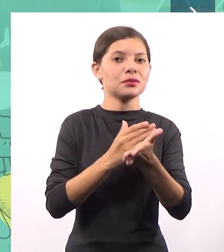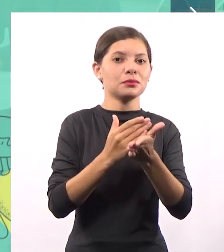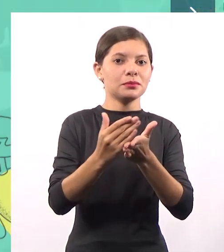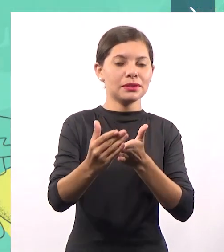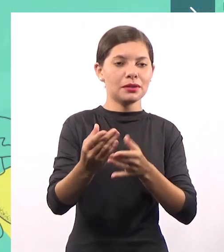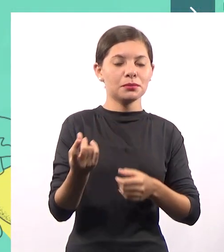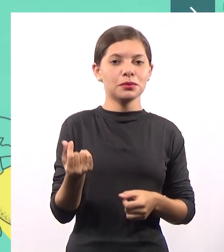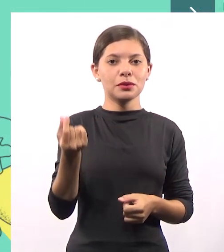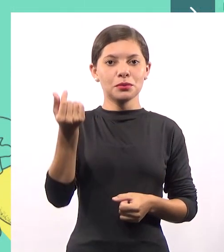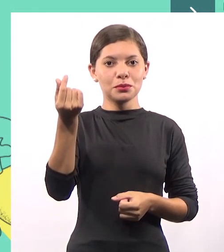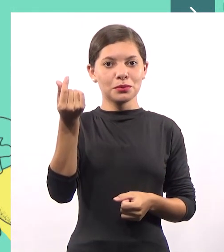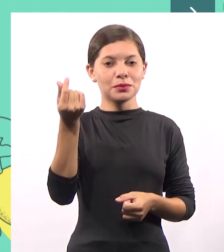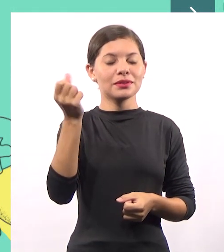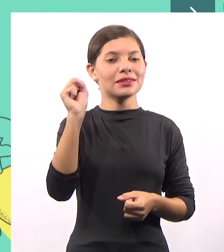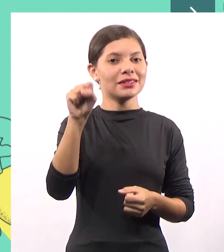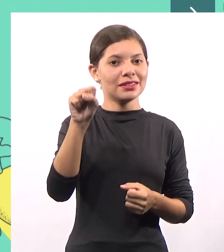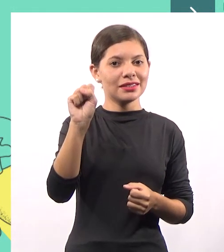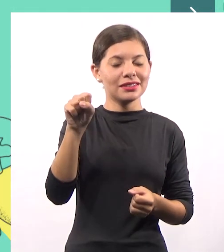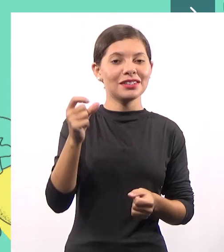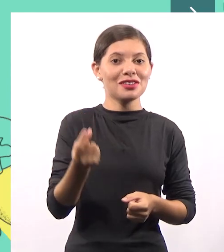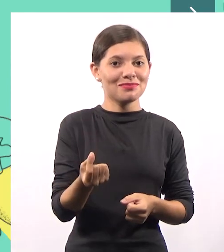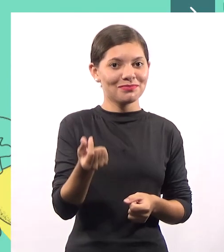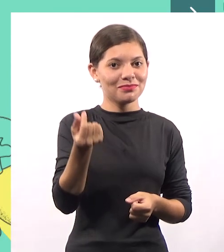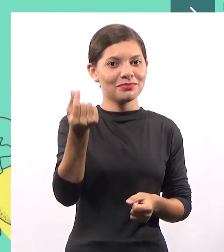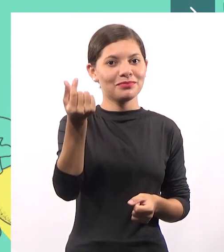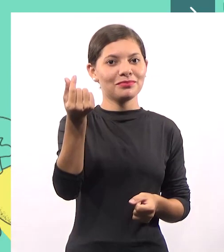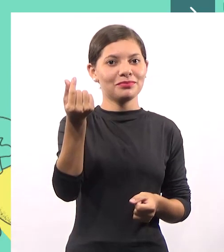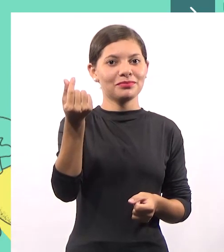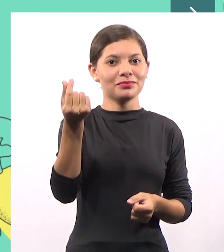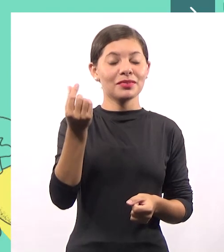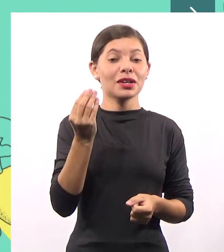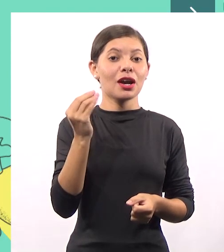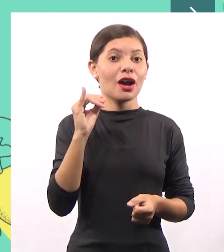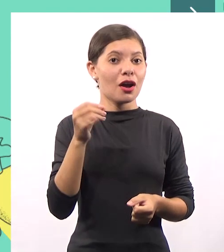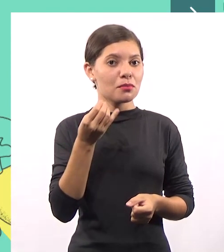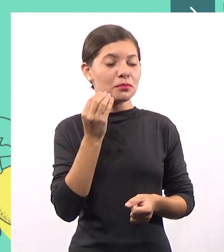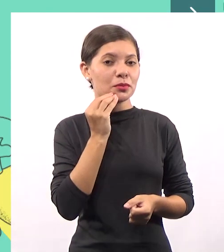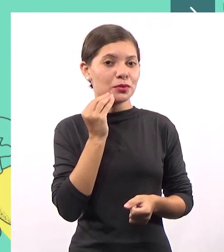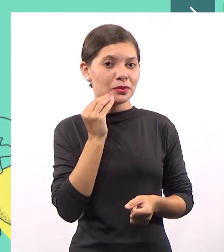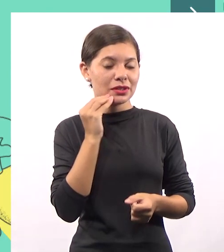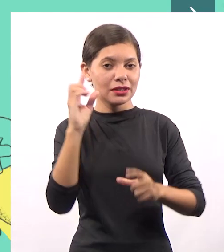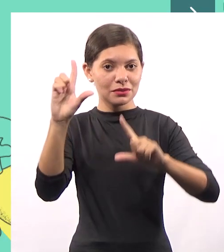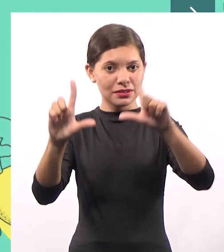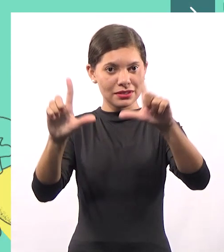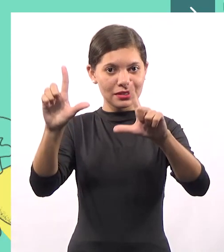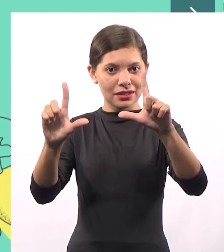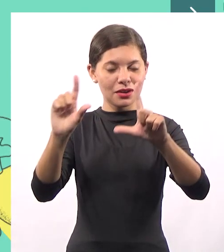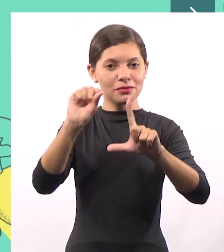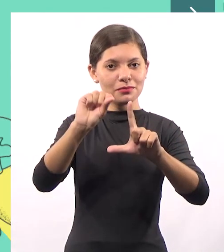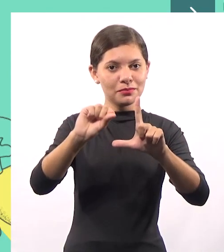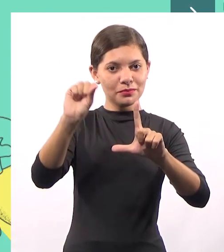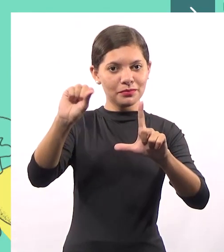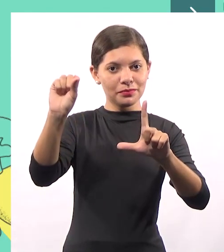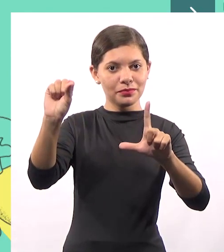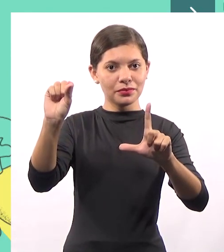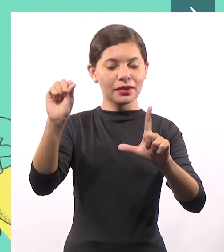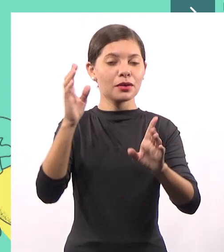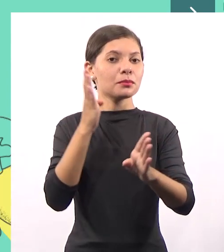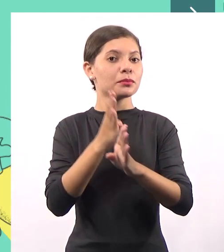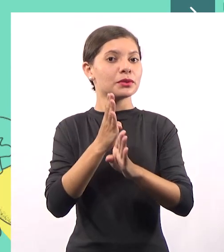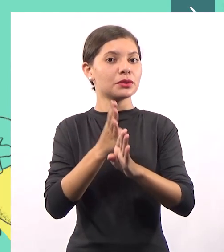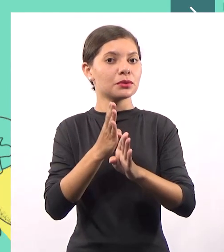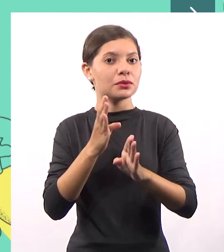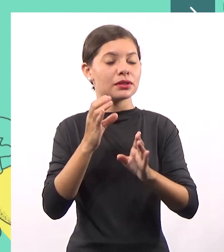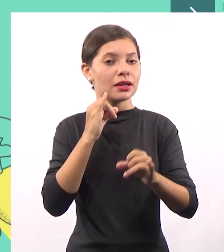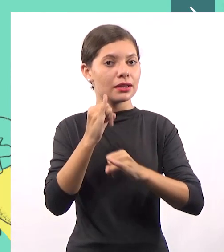recursos financeiros. Sim, os recursos financeiros. Aproveitando esse infográfico, você pode encontrar